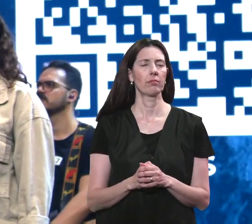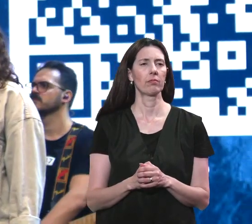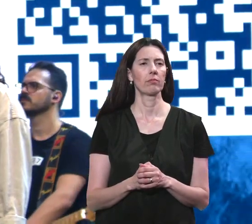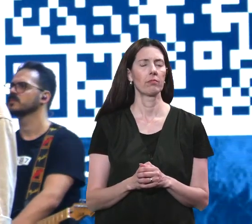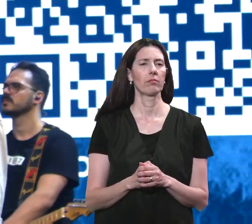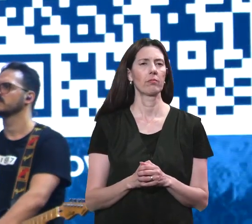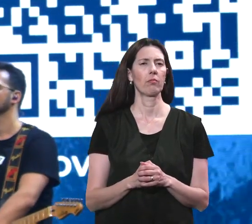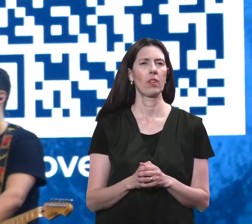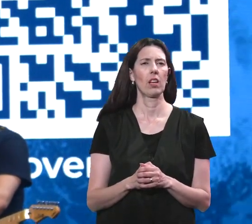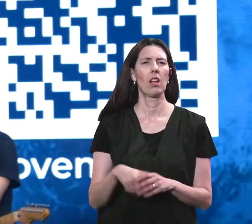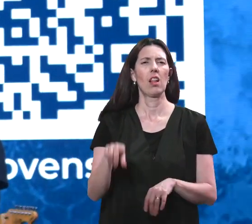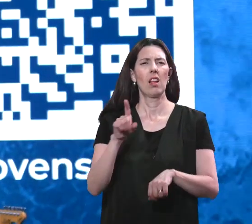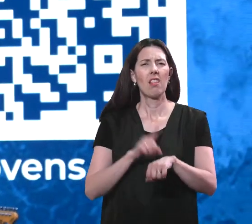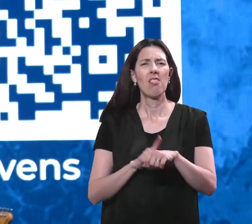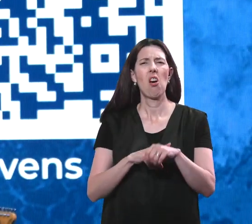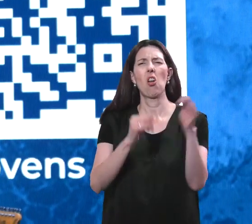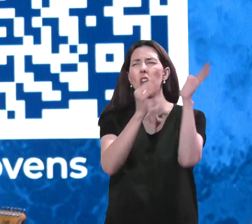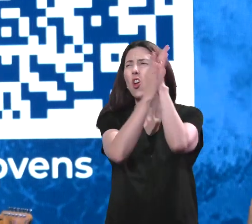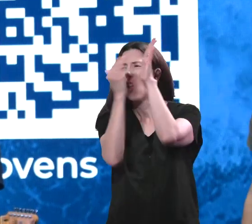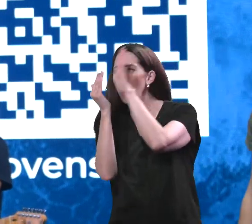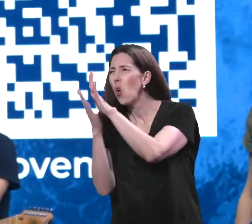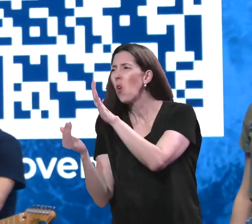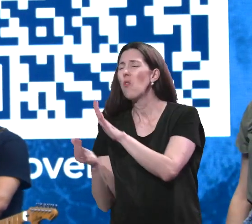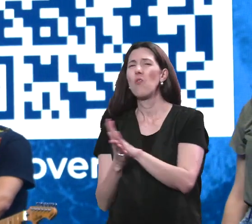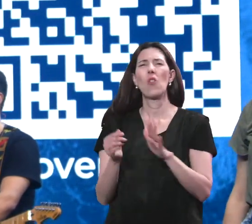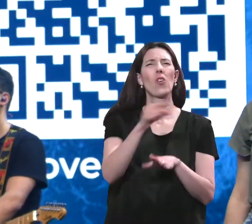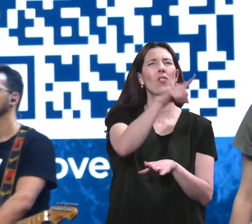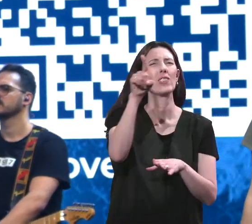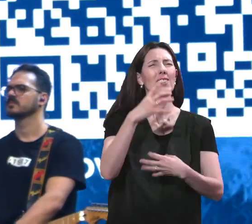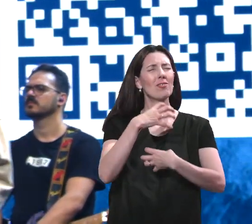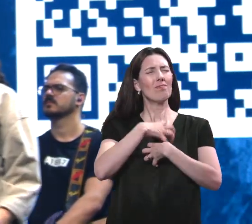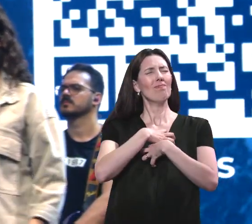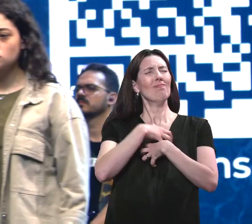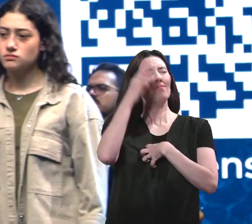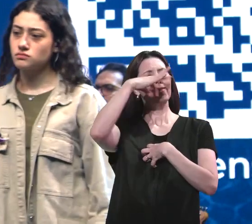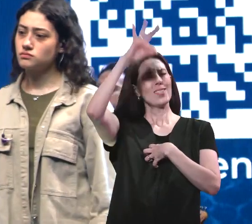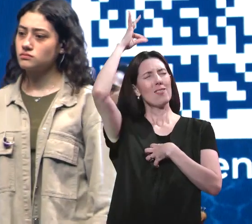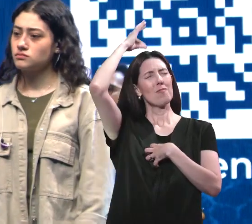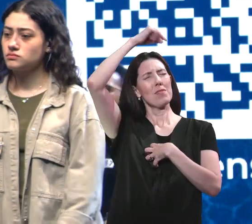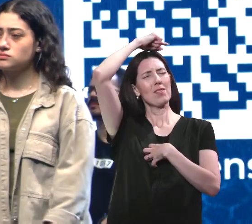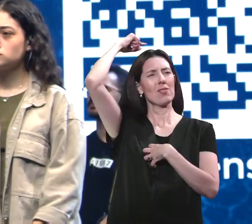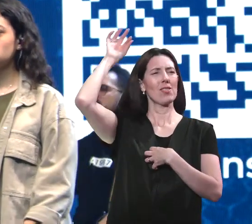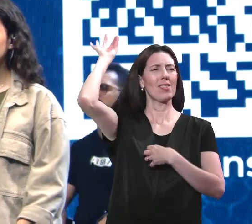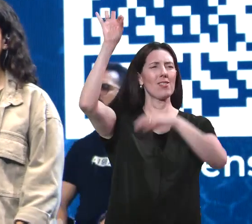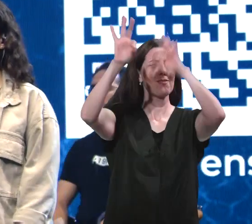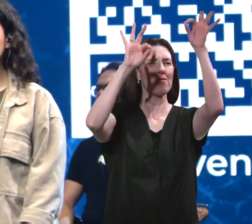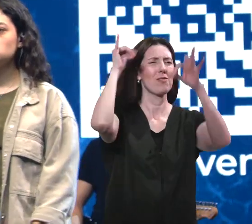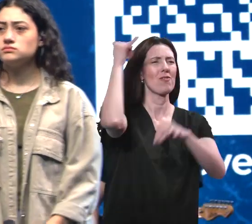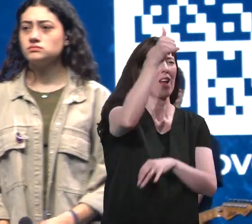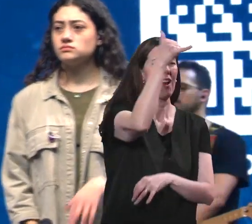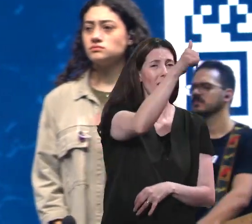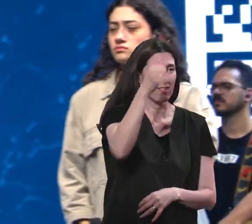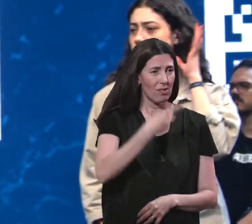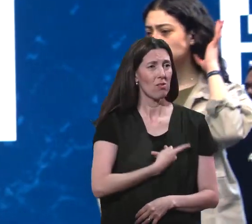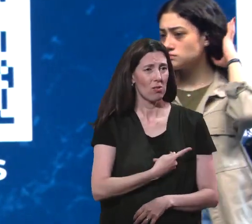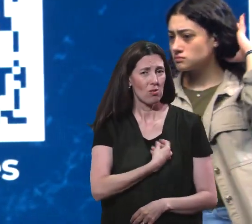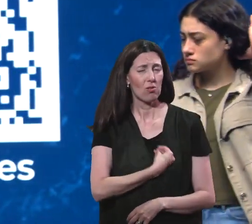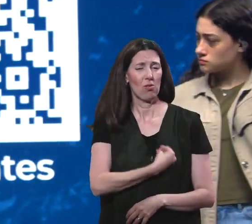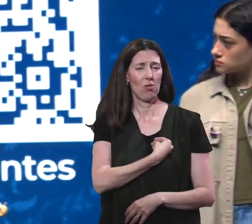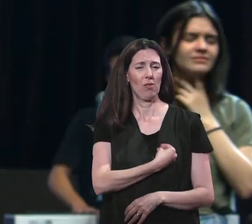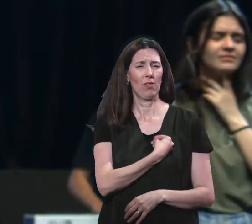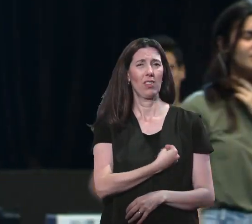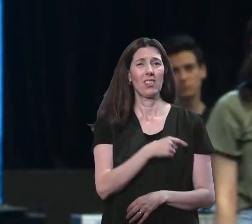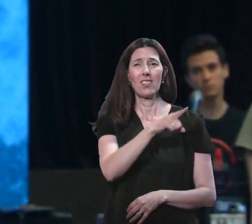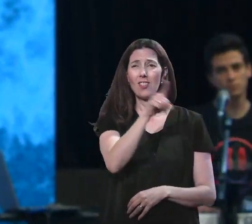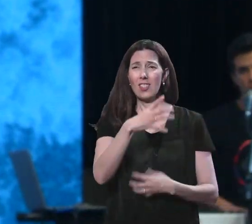pregada, enquanto o louvor era entoado, você sentiu o Espírito Santo falando com você. Você sentiu